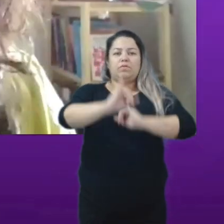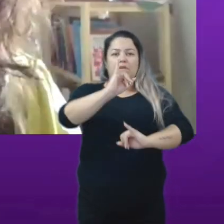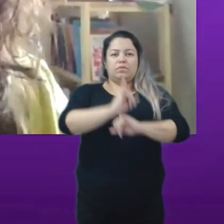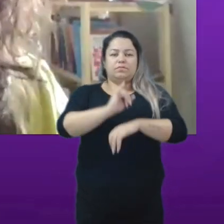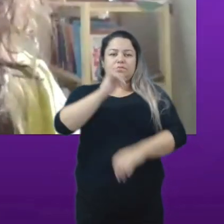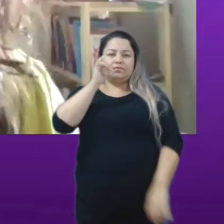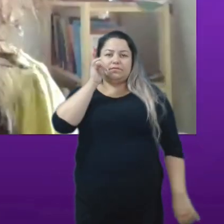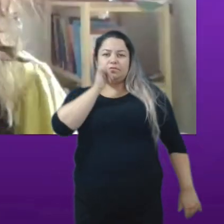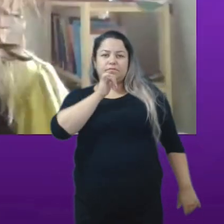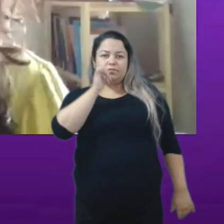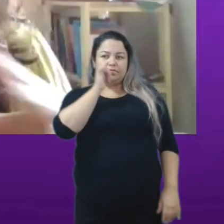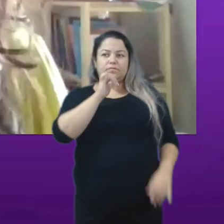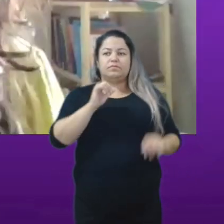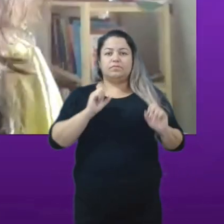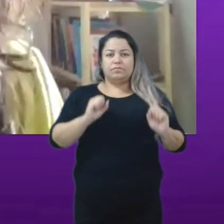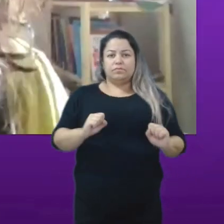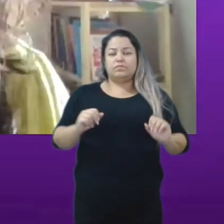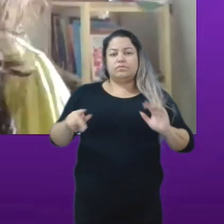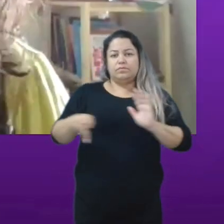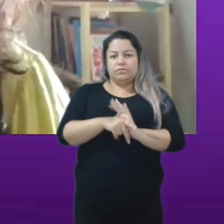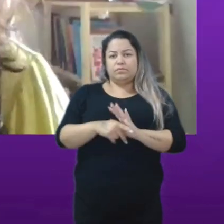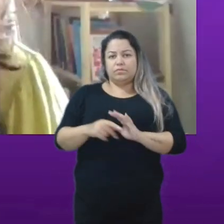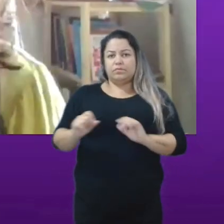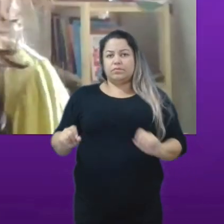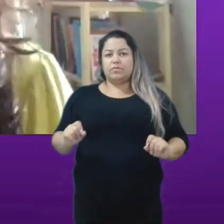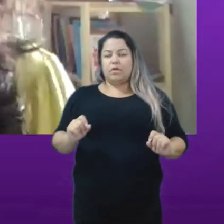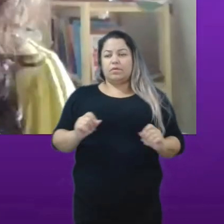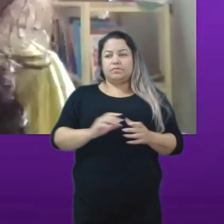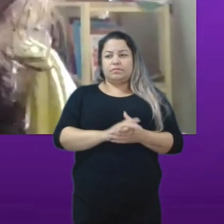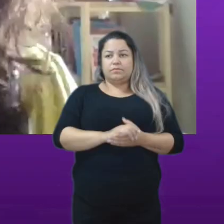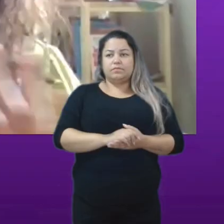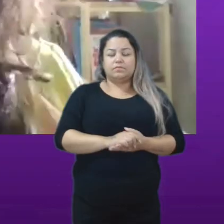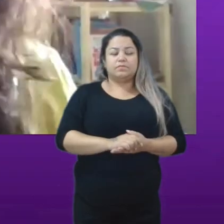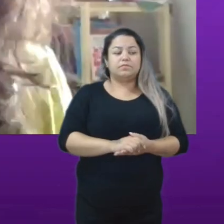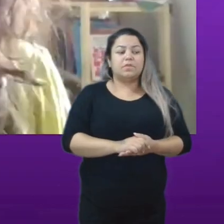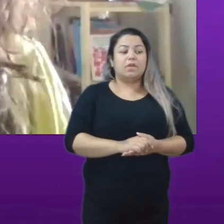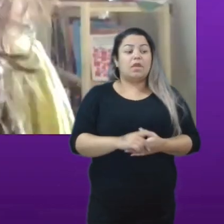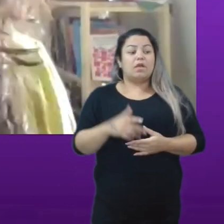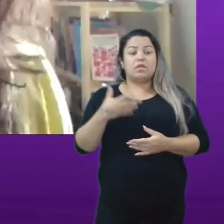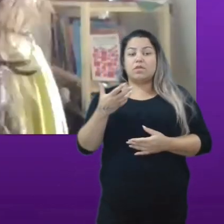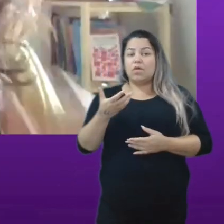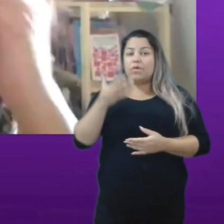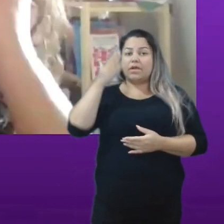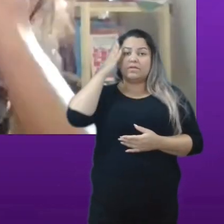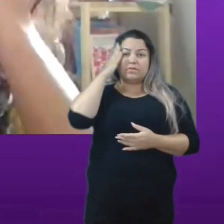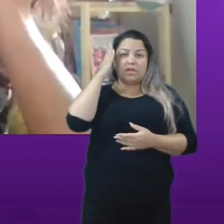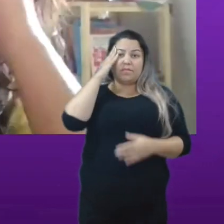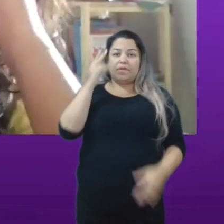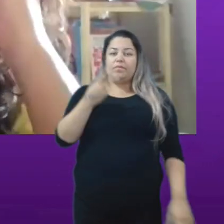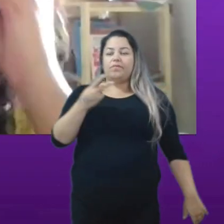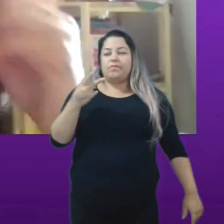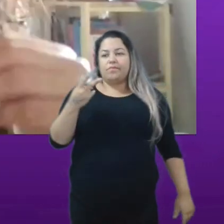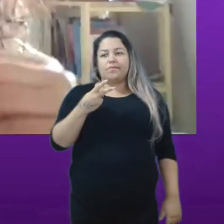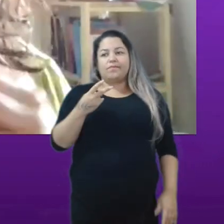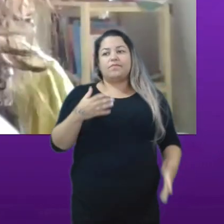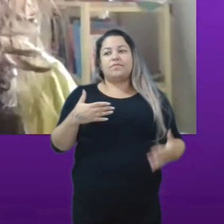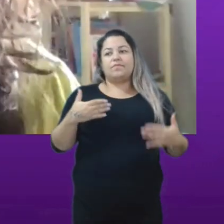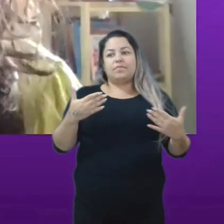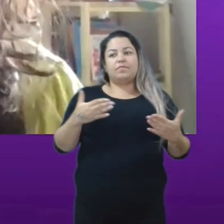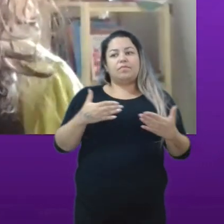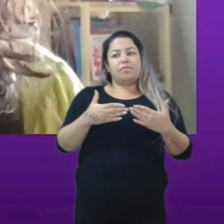organizar a partir dessa confluência aí. E aí eu queria saber logo de vocês duas, assim, para